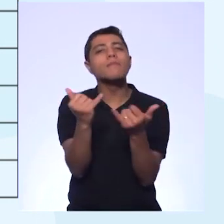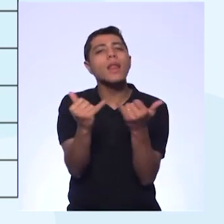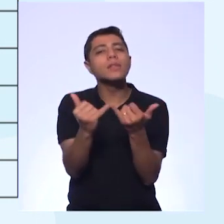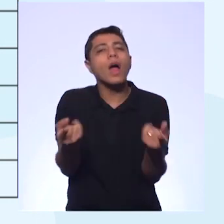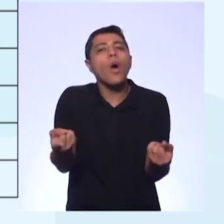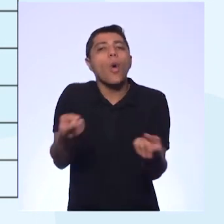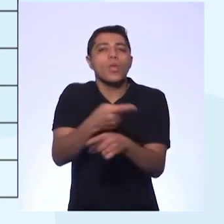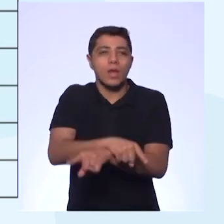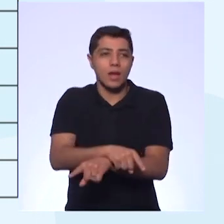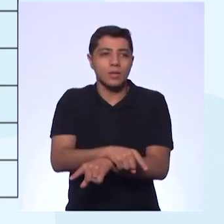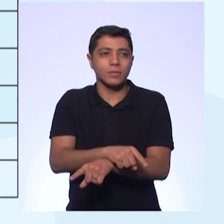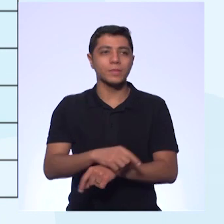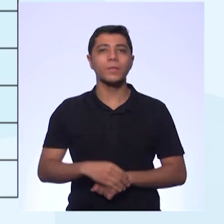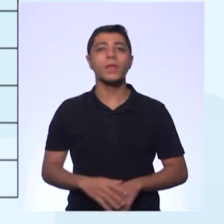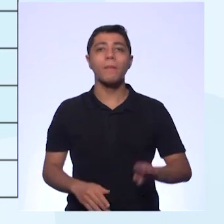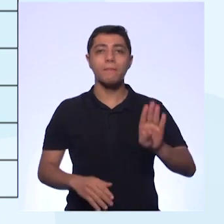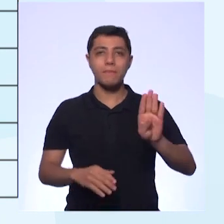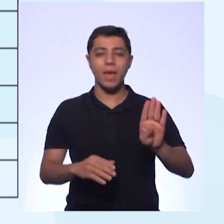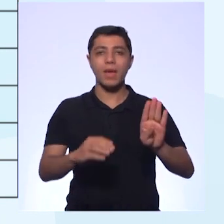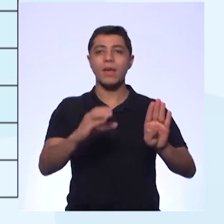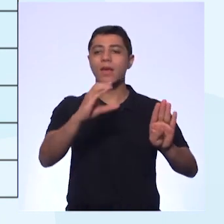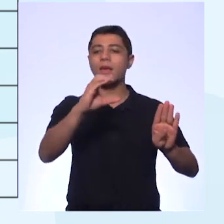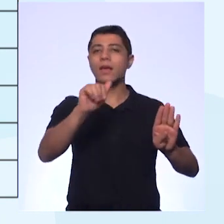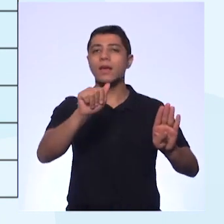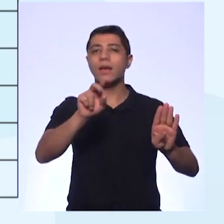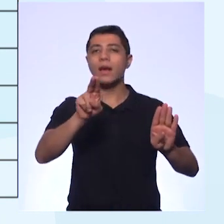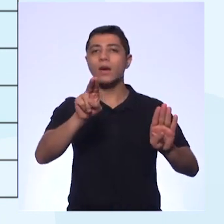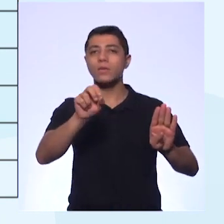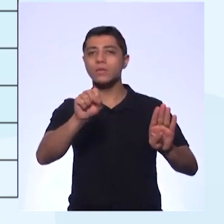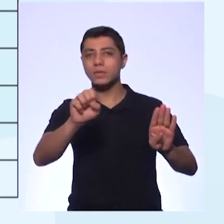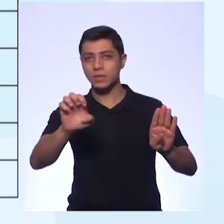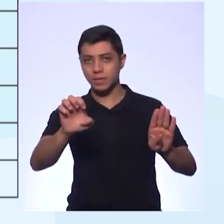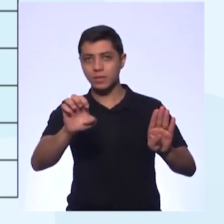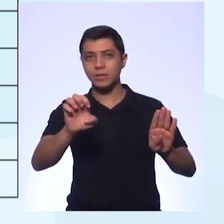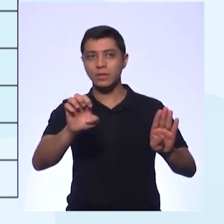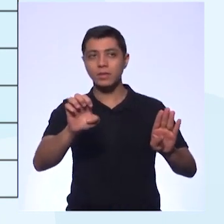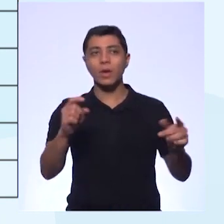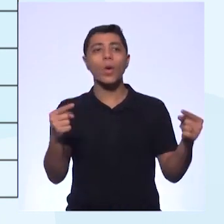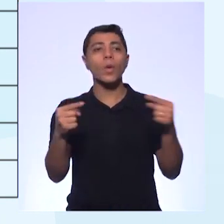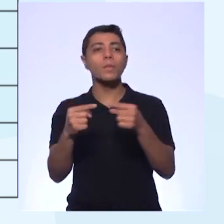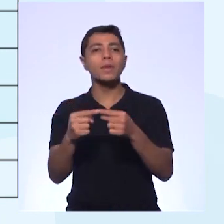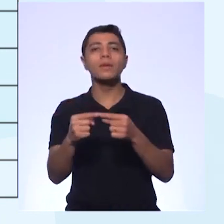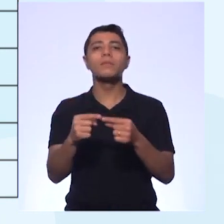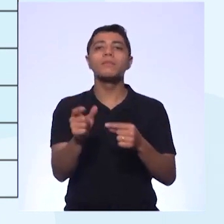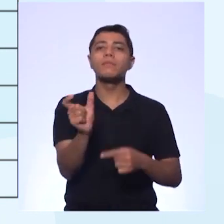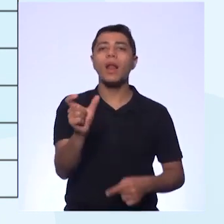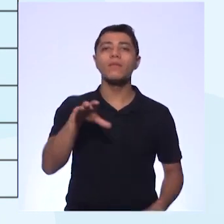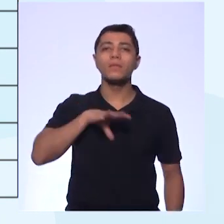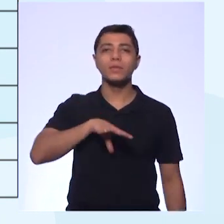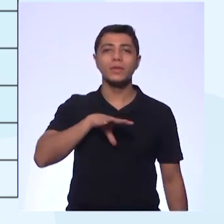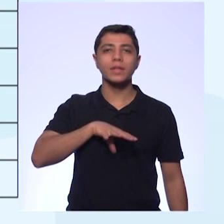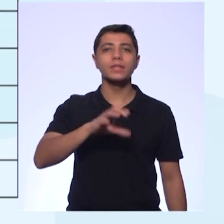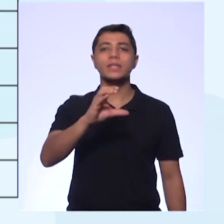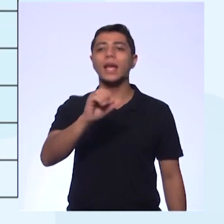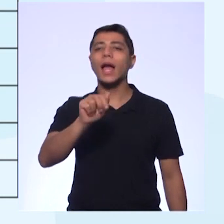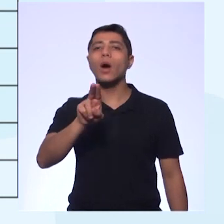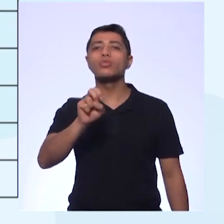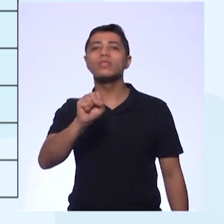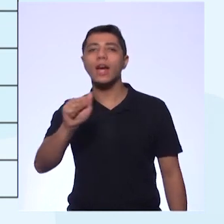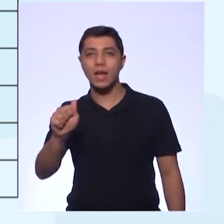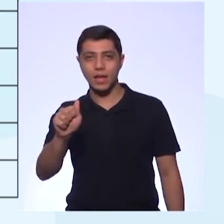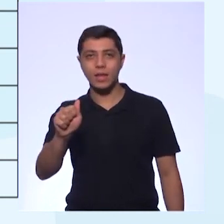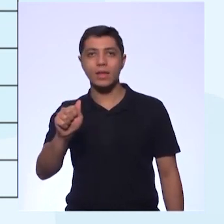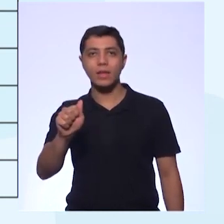um efeito. Causa é cause e efeito é Effect. effect. E se você tem um fato? Fato